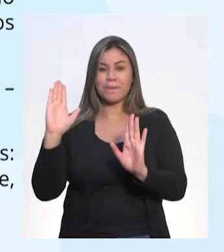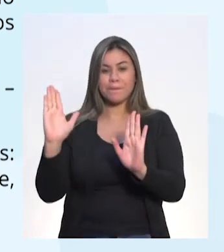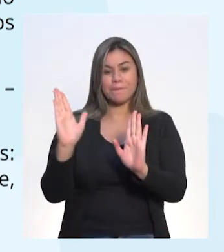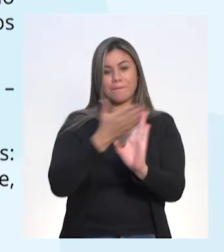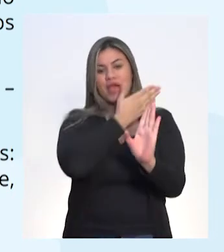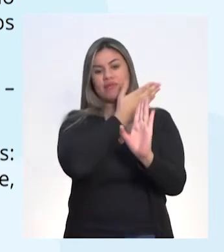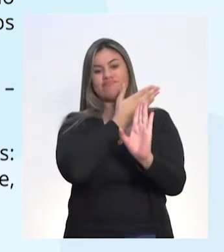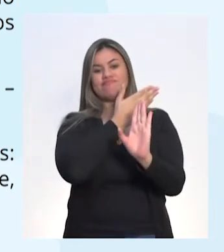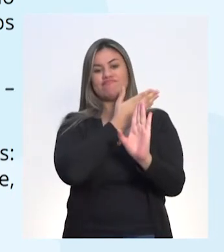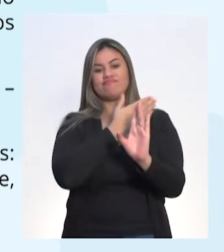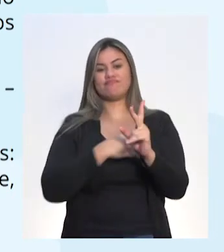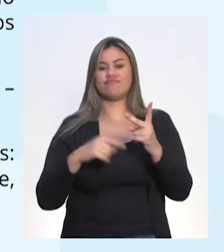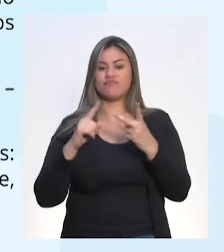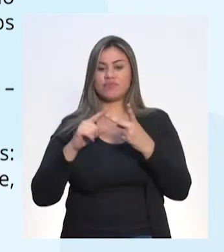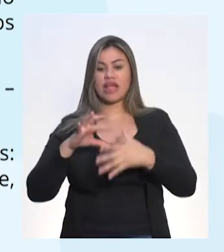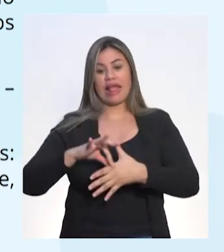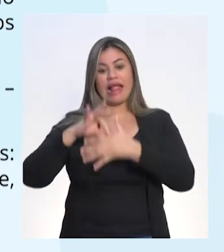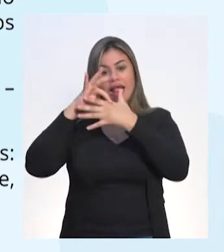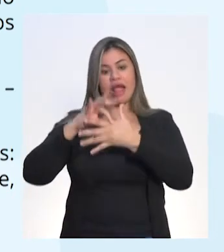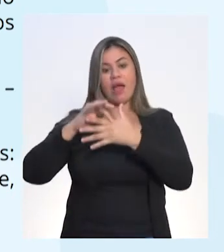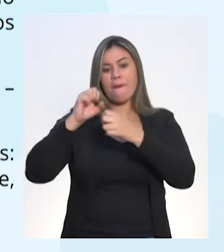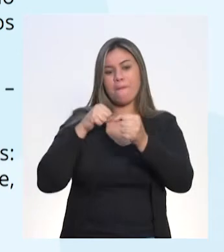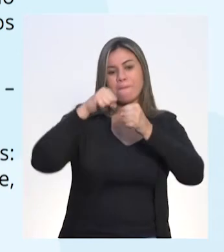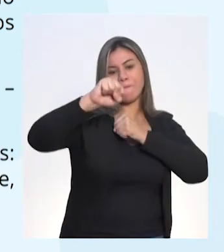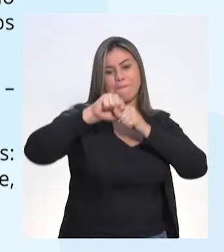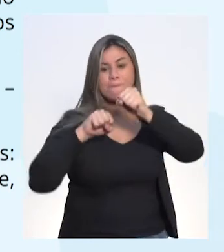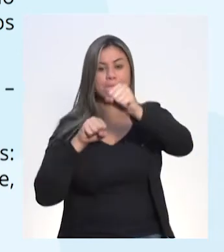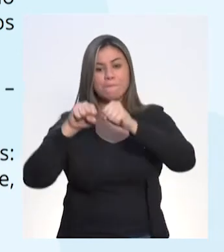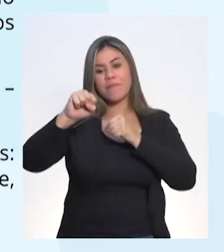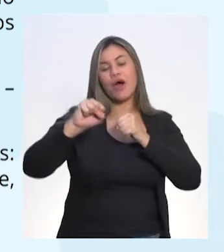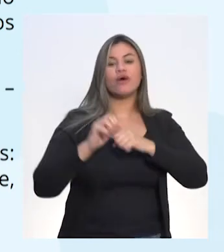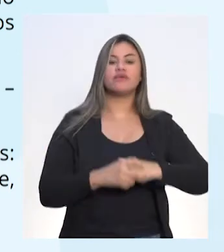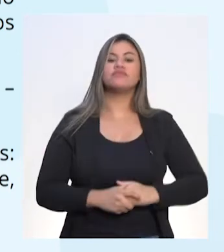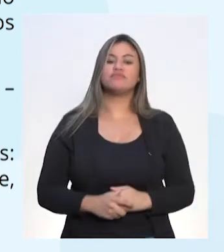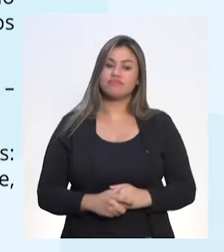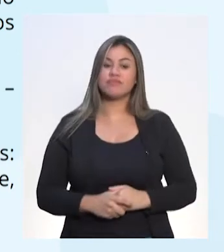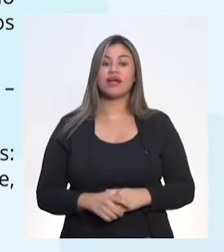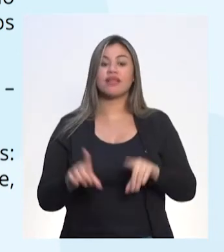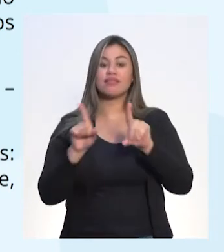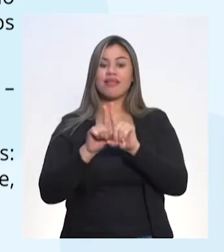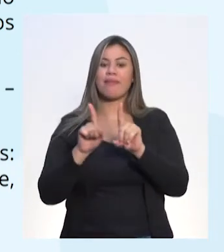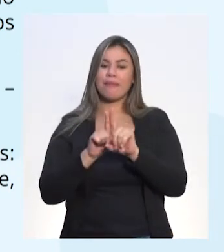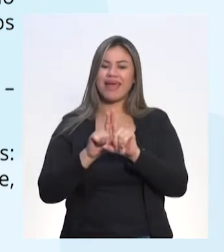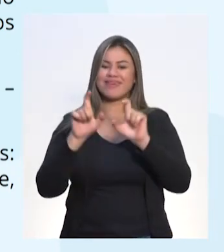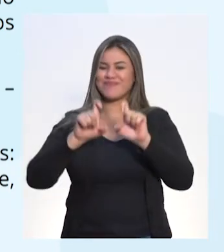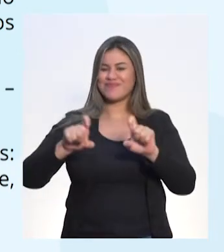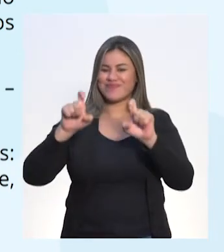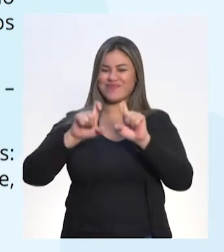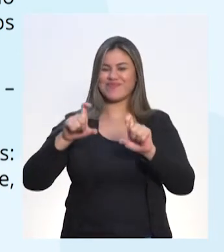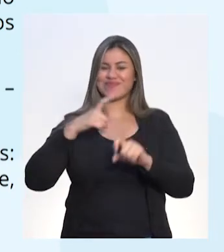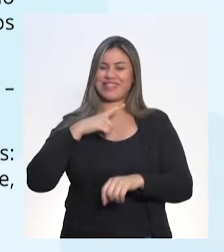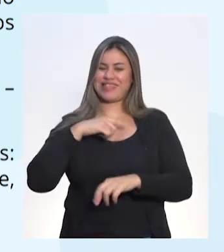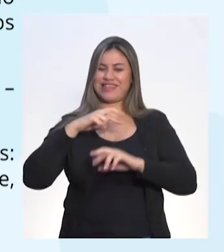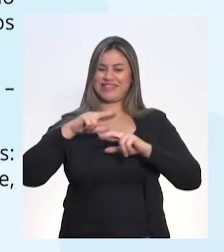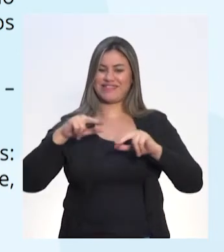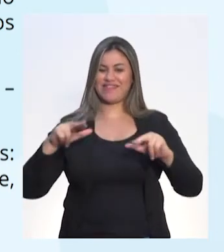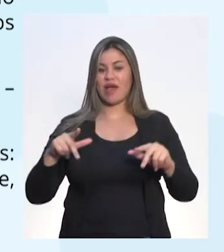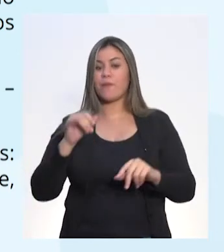é um exemplo, liderar, boxear, né? E na área de informática a gente está careca de ver, né? Vários exemplos